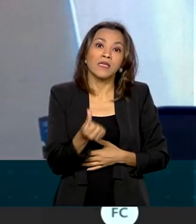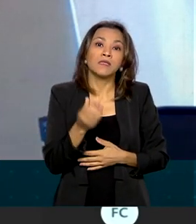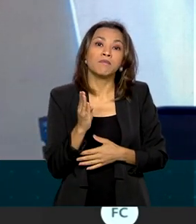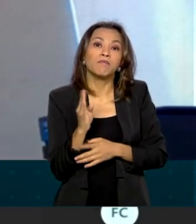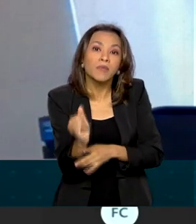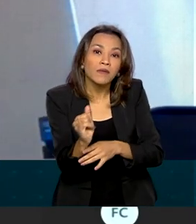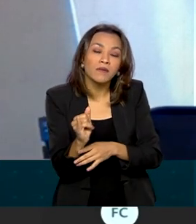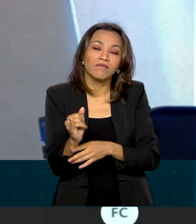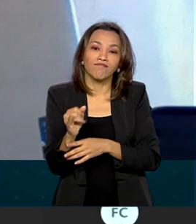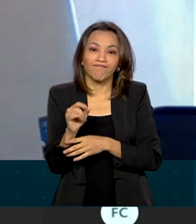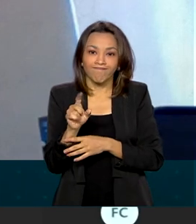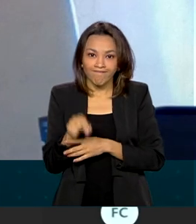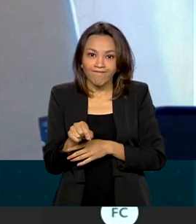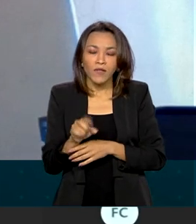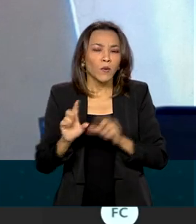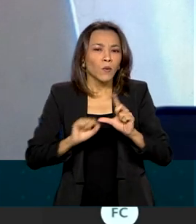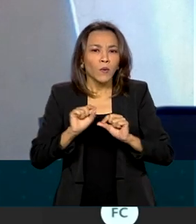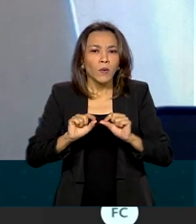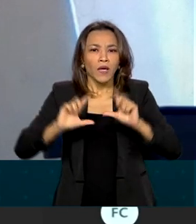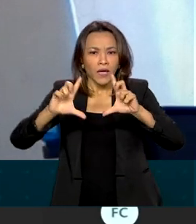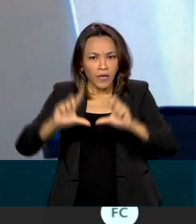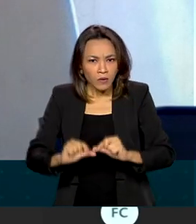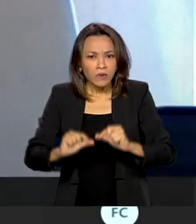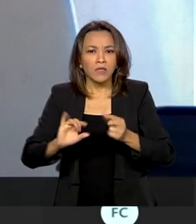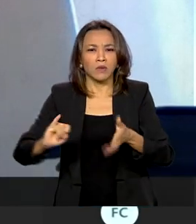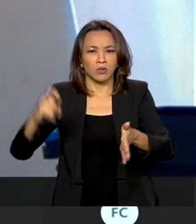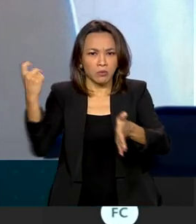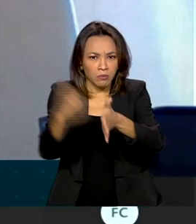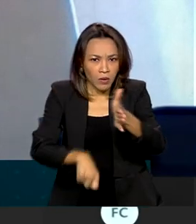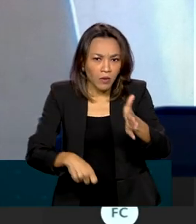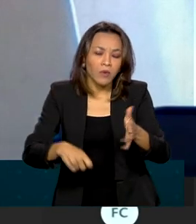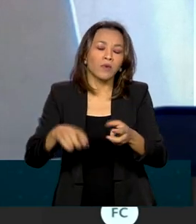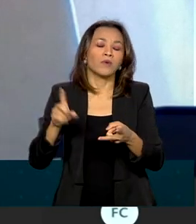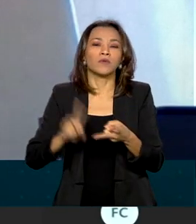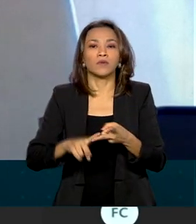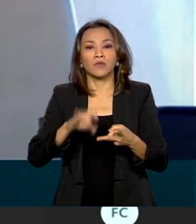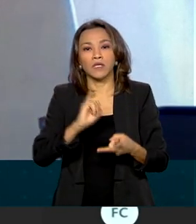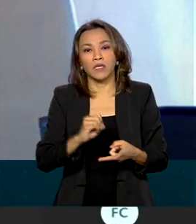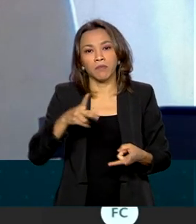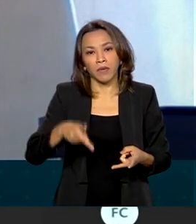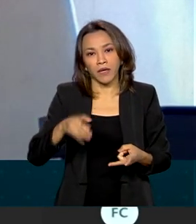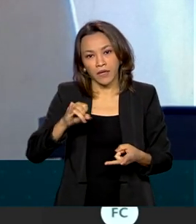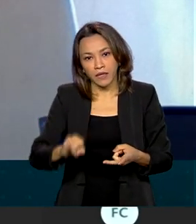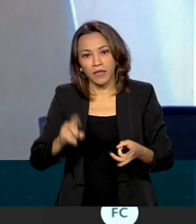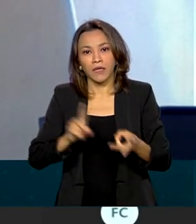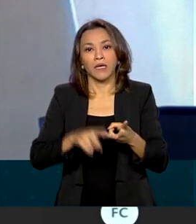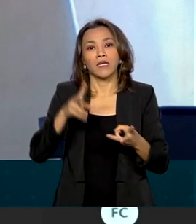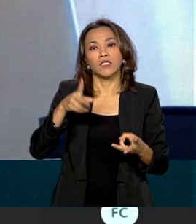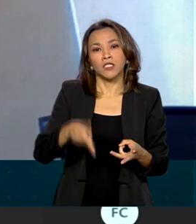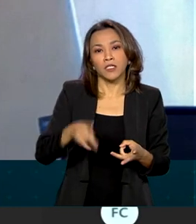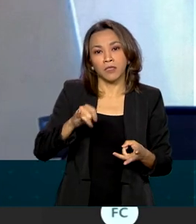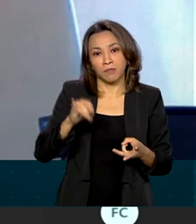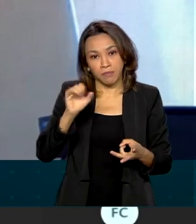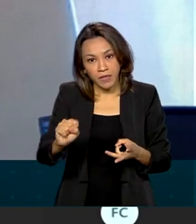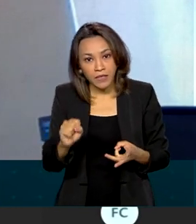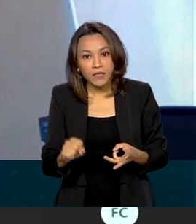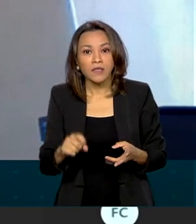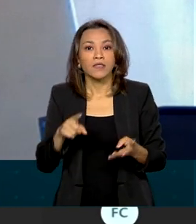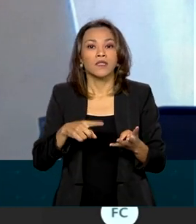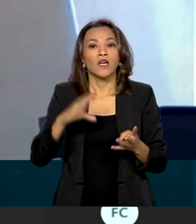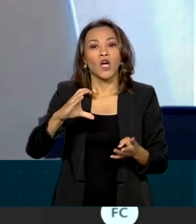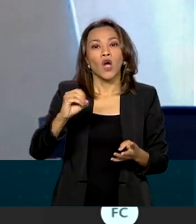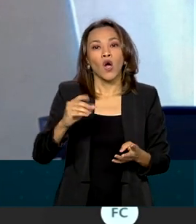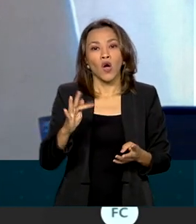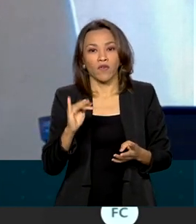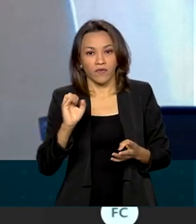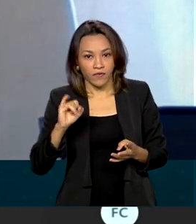resultante de redução de alíquotas de imposto de importação, de IPI, de PIS e COFINS, de produtos utilizados